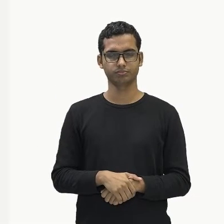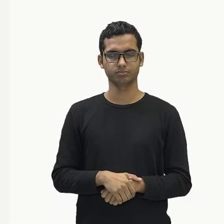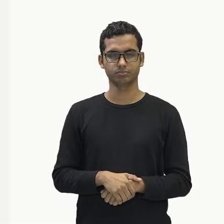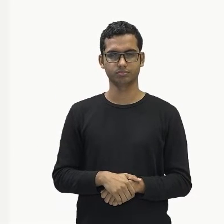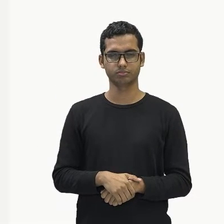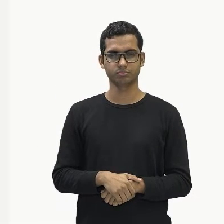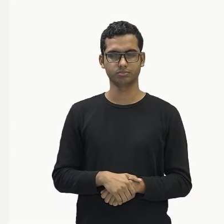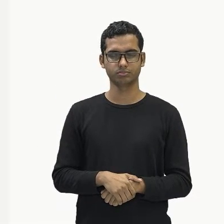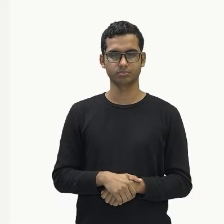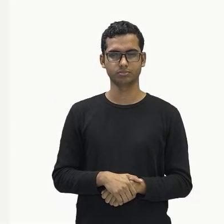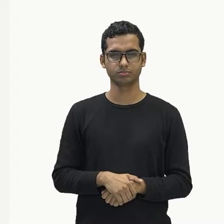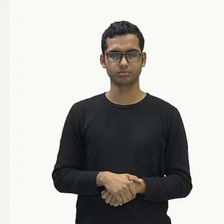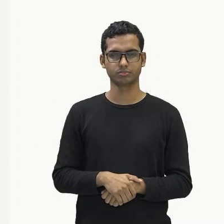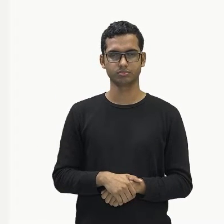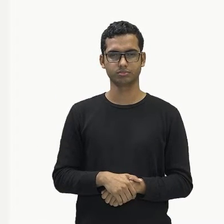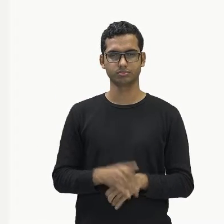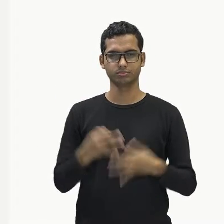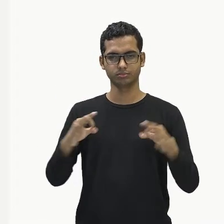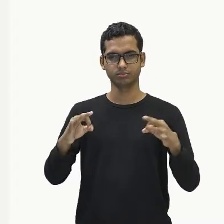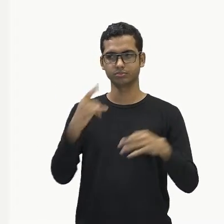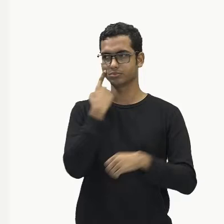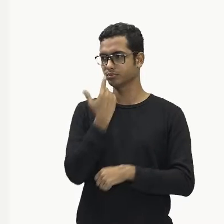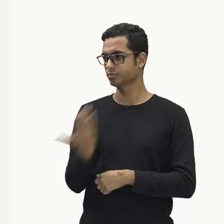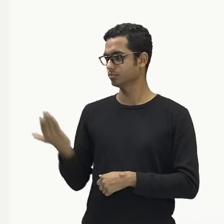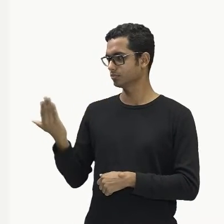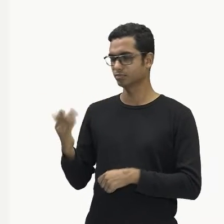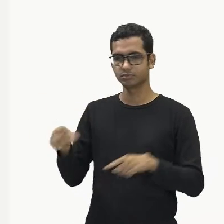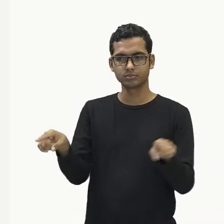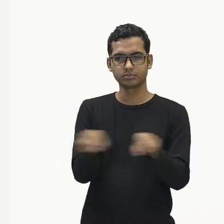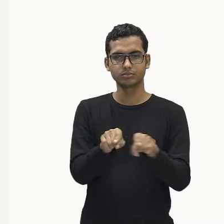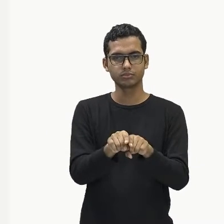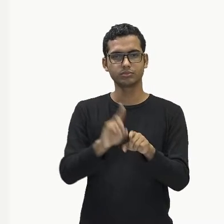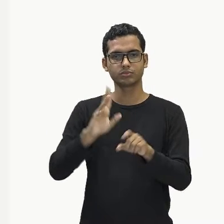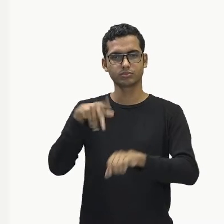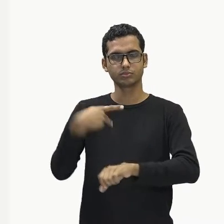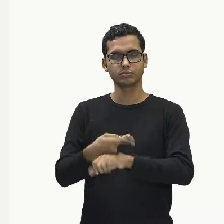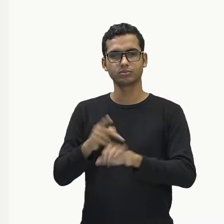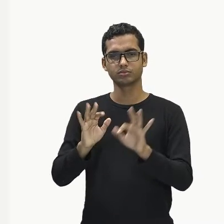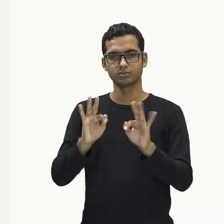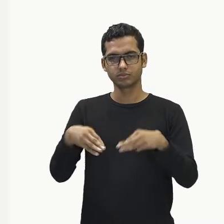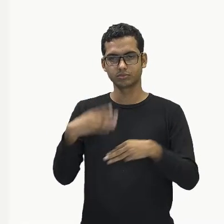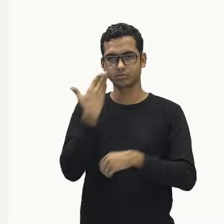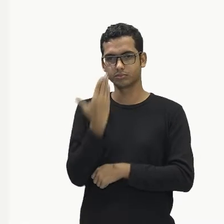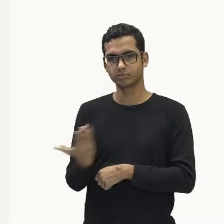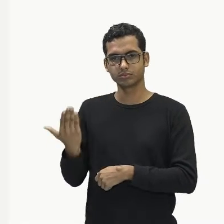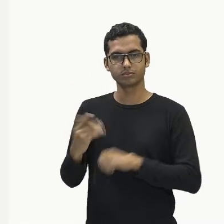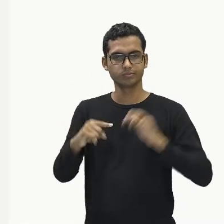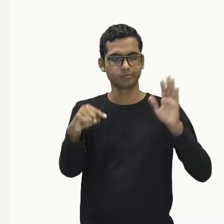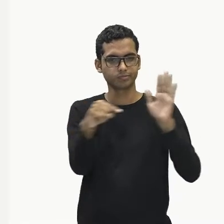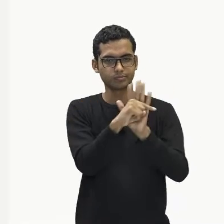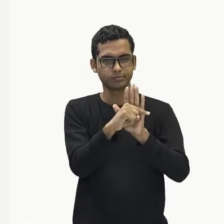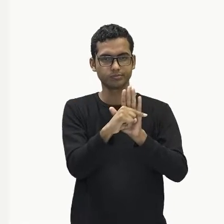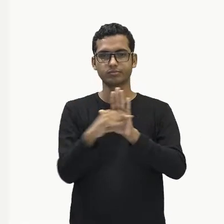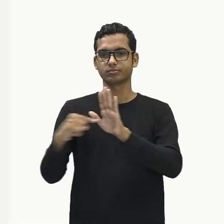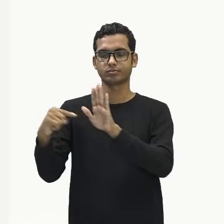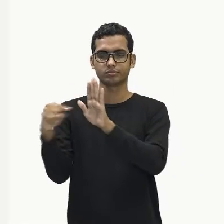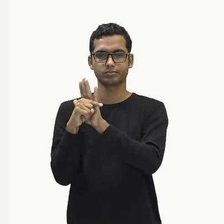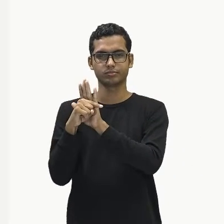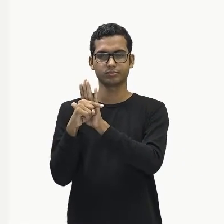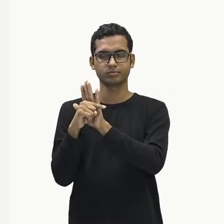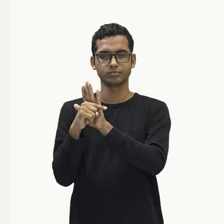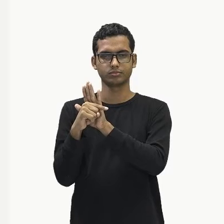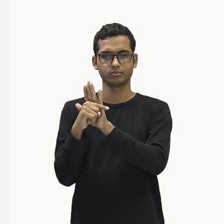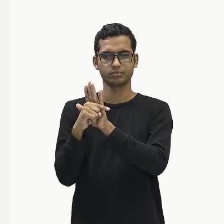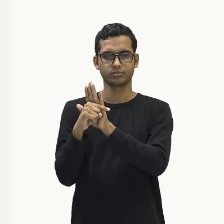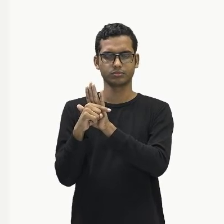positivo, certo? E depois eu passo aqui para os dois finais, ó. Menos com menos também vai